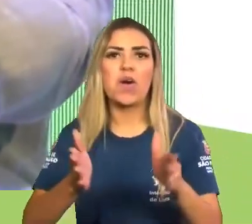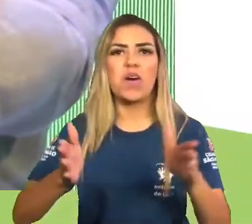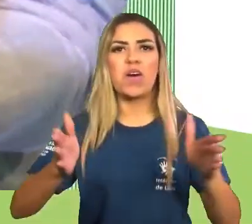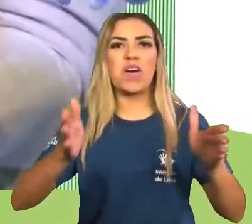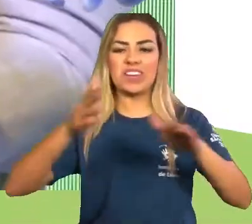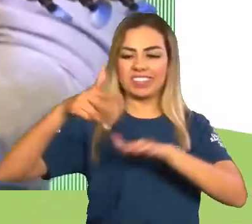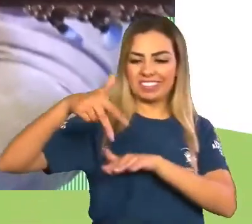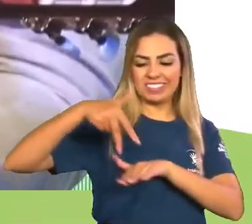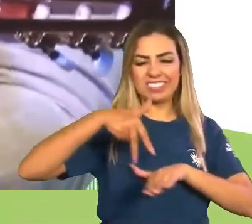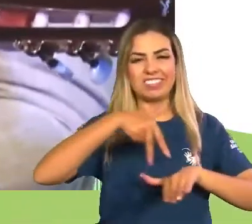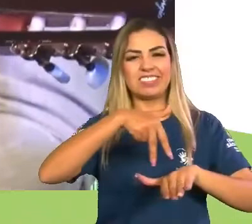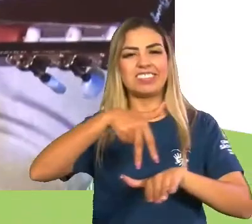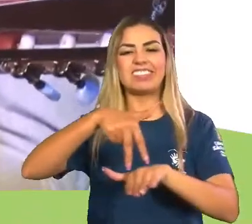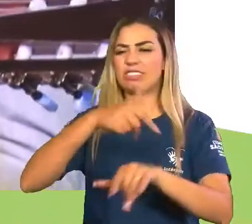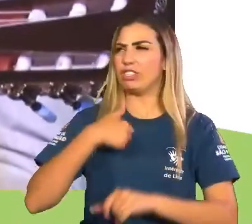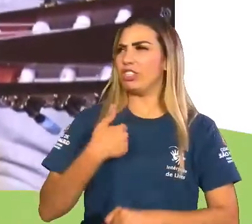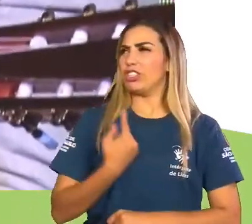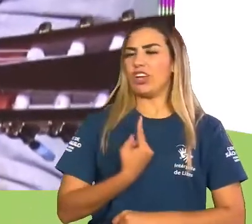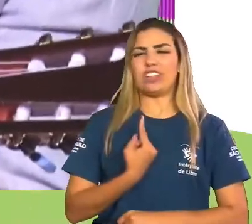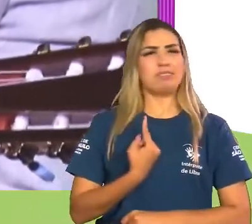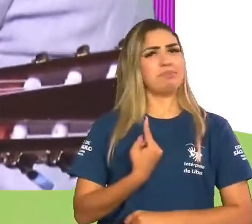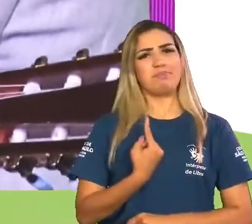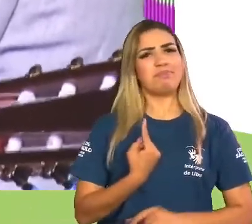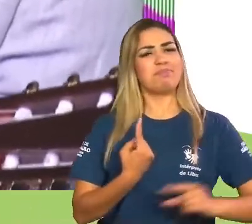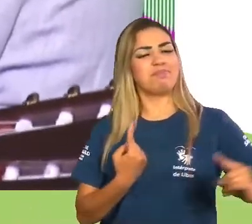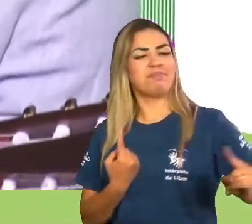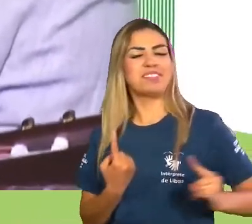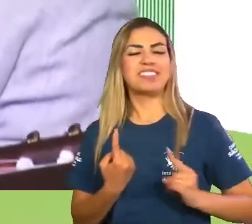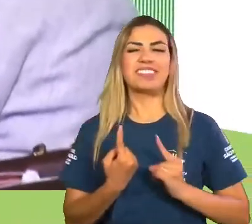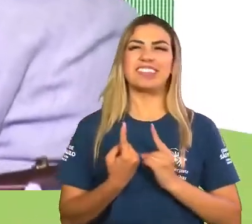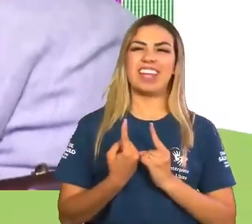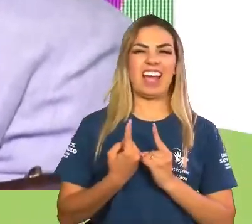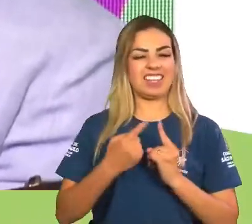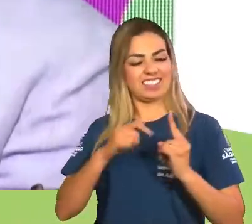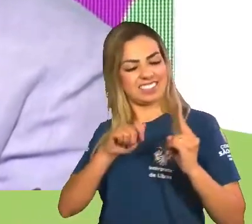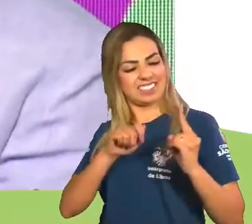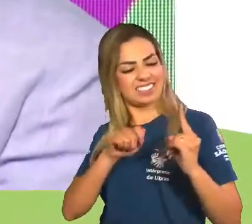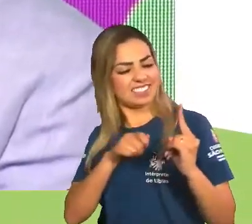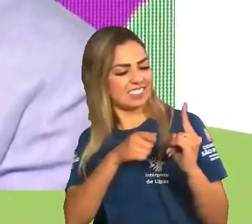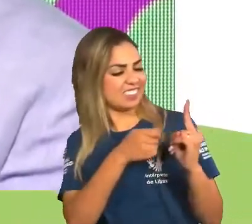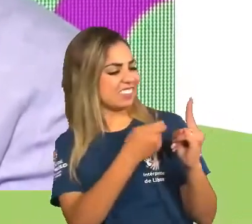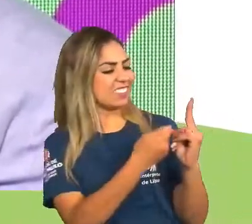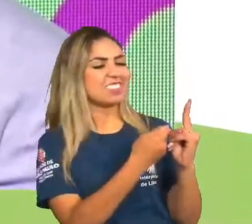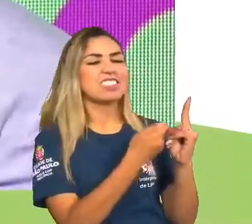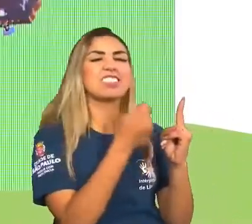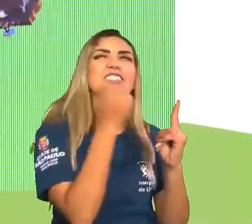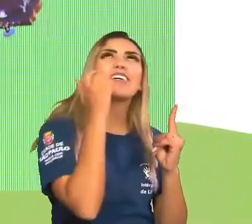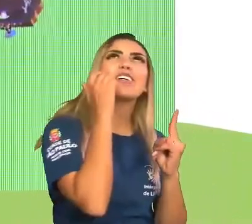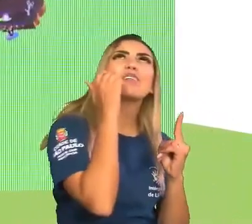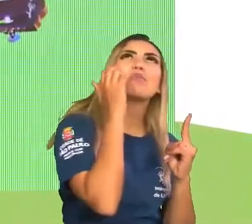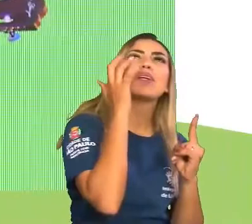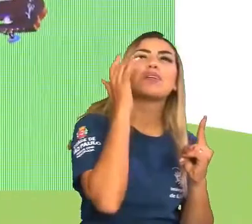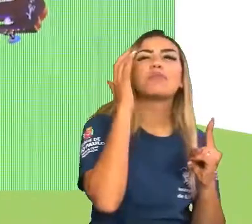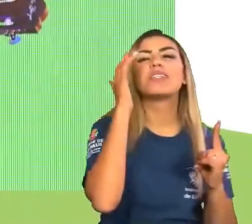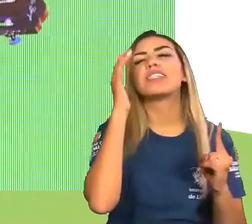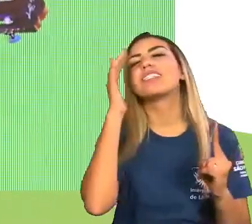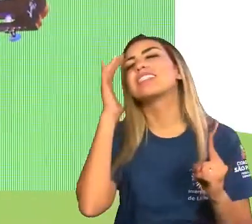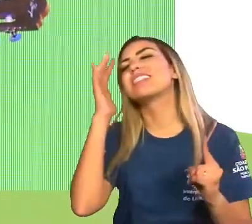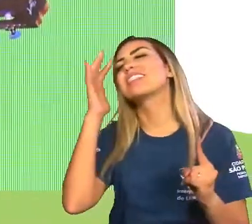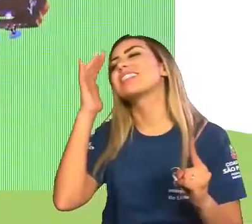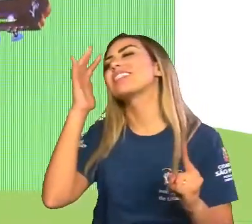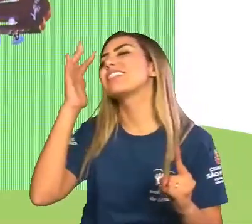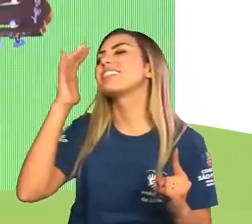sigo e nunca me sinto só. Você é assim, canta um sonho pra